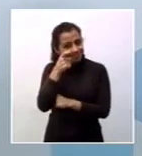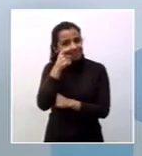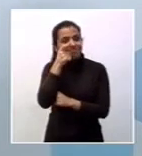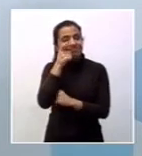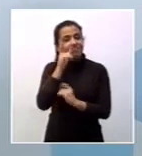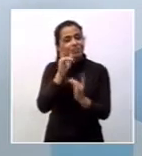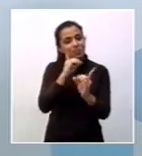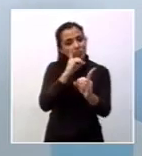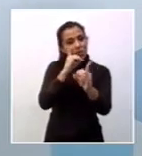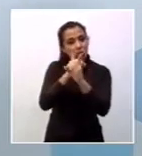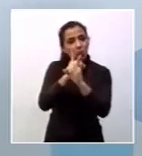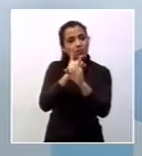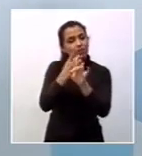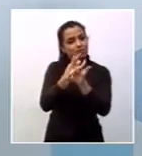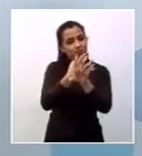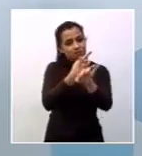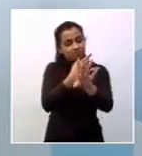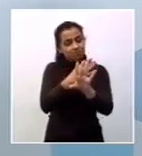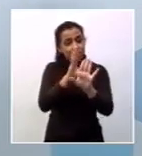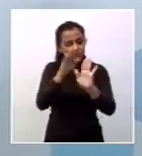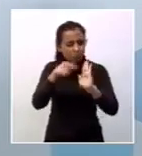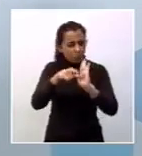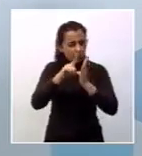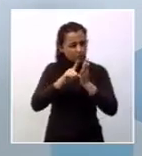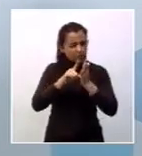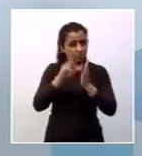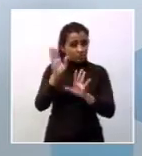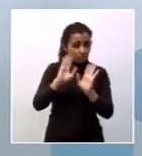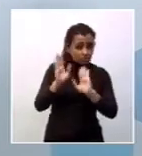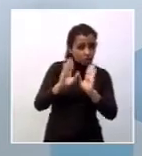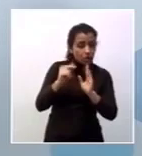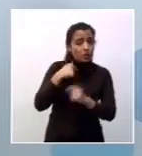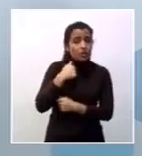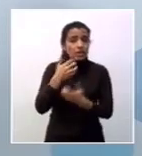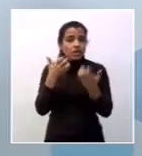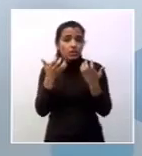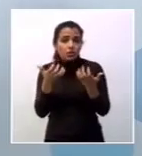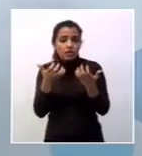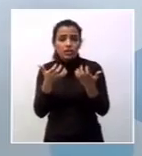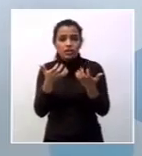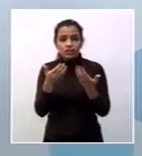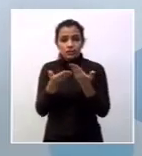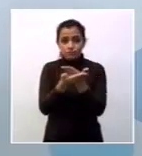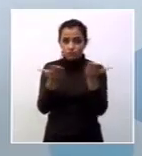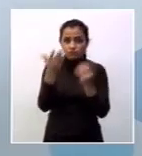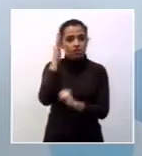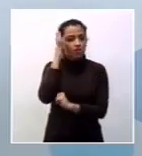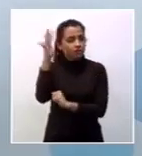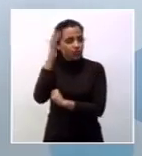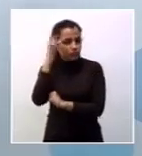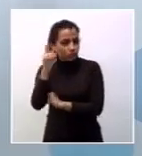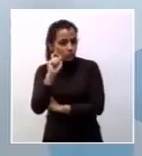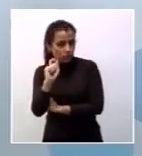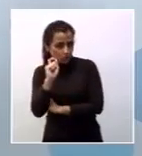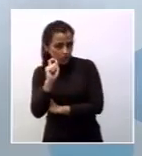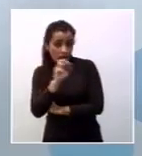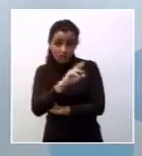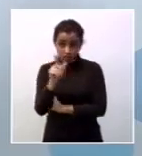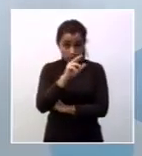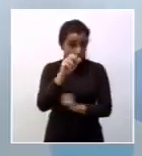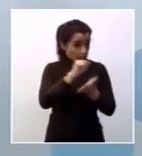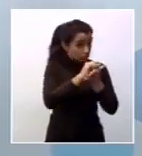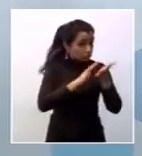E antes da gente se despedir, né? Eu acho que eu gostaria de deixar aí uma reflexão para vocês. Não é uma